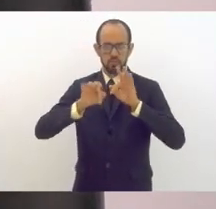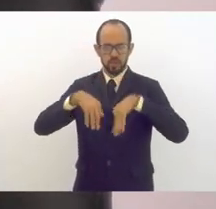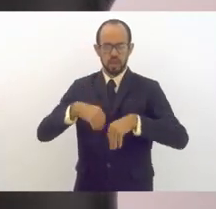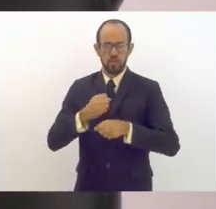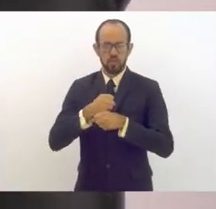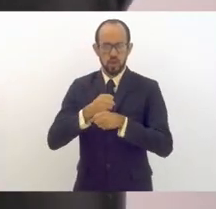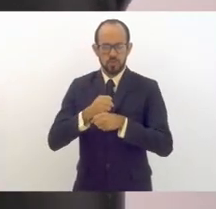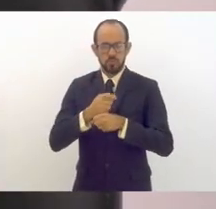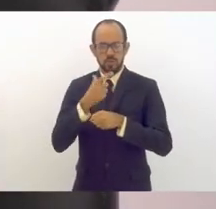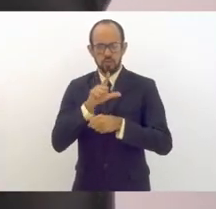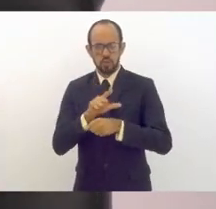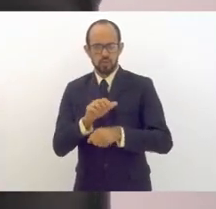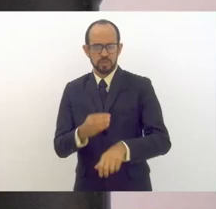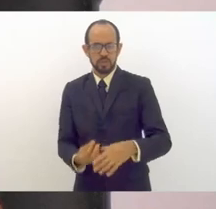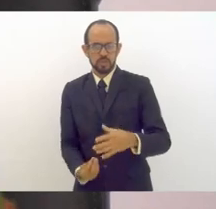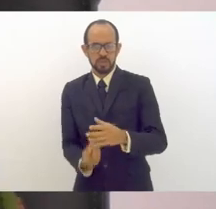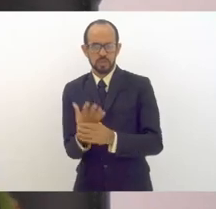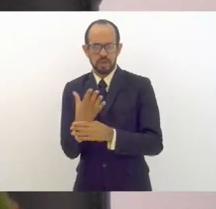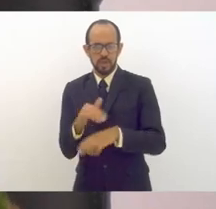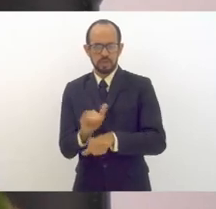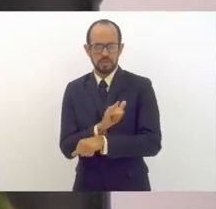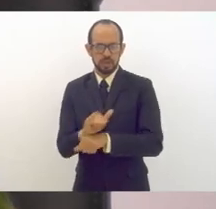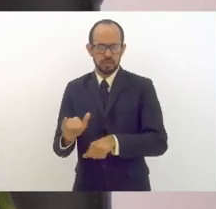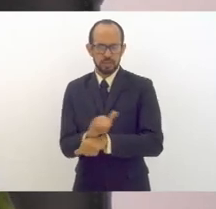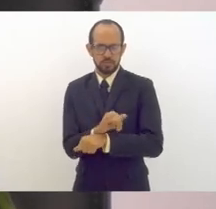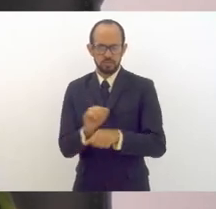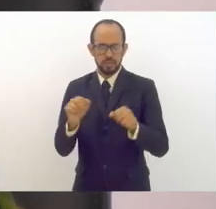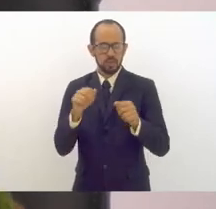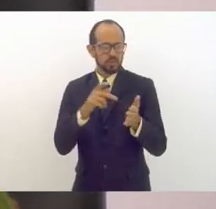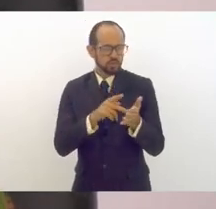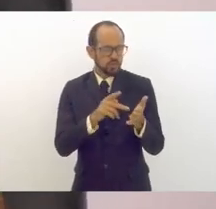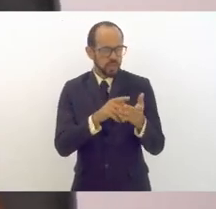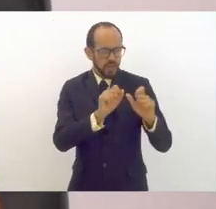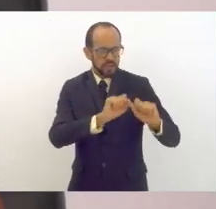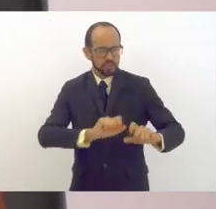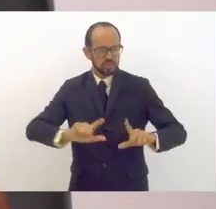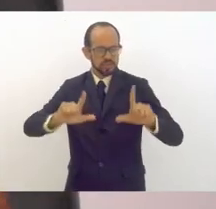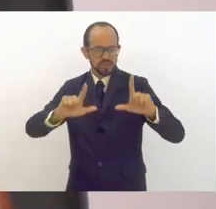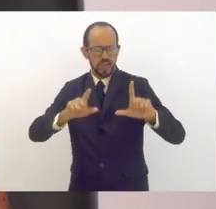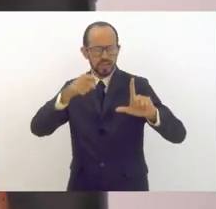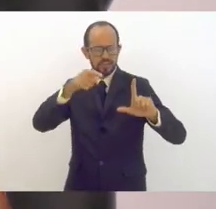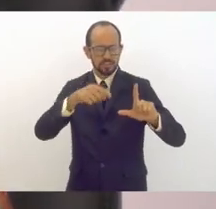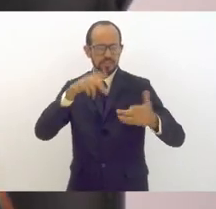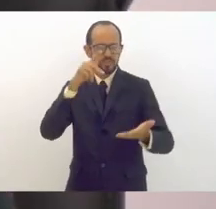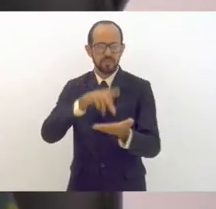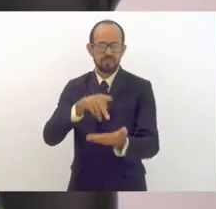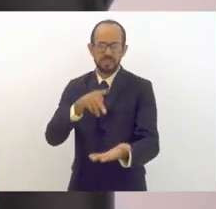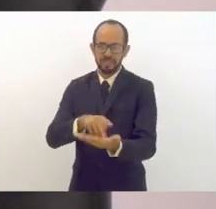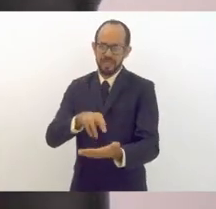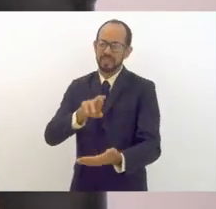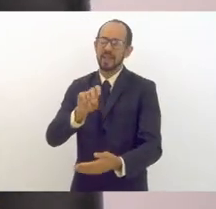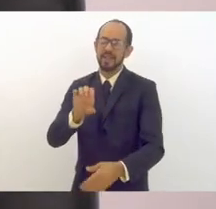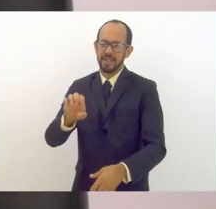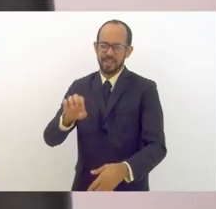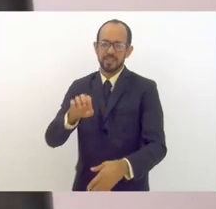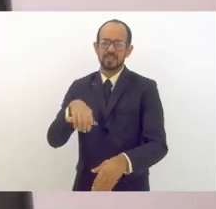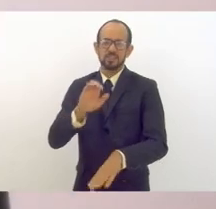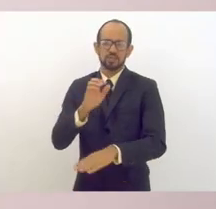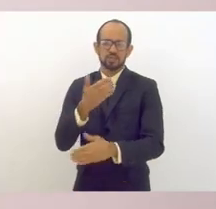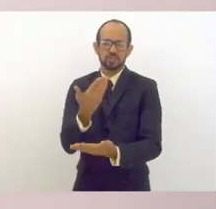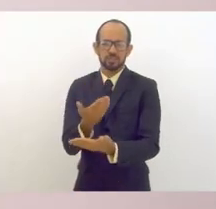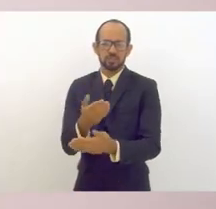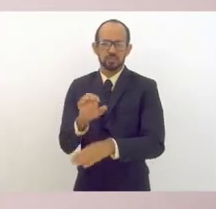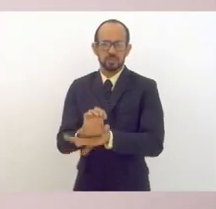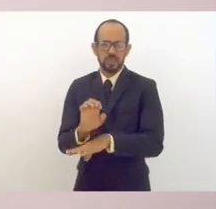construir estratégias para que o que está no slide se torne, de fato, realidade na nossa rede estadual, que eu acho que é o desejo de todos nós e todas